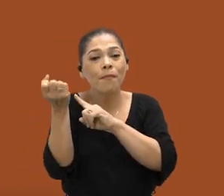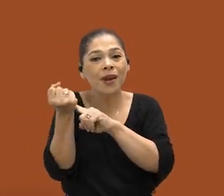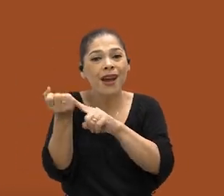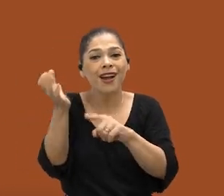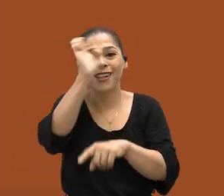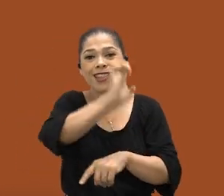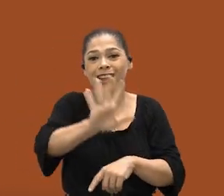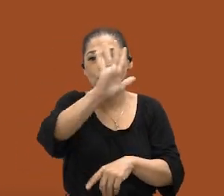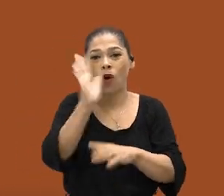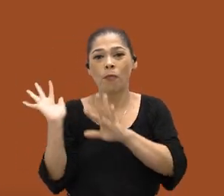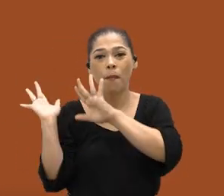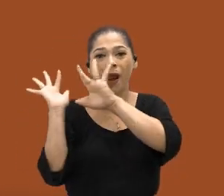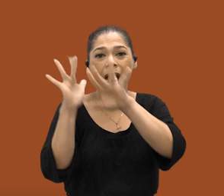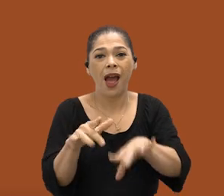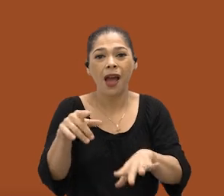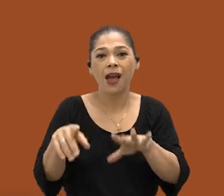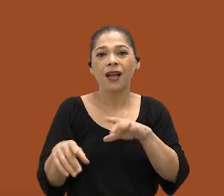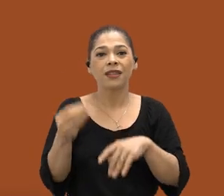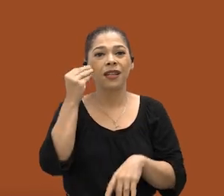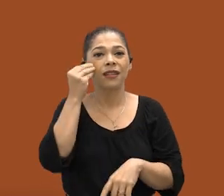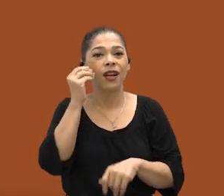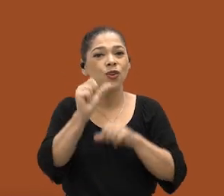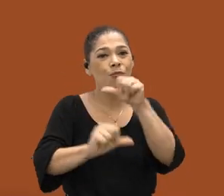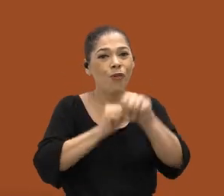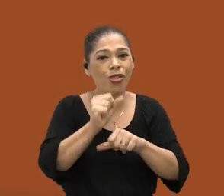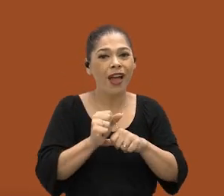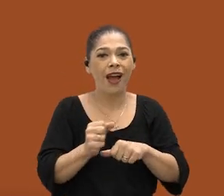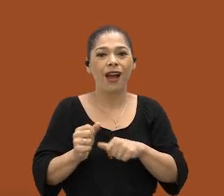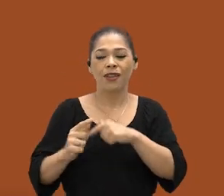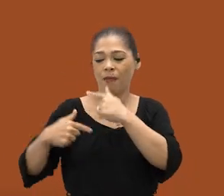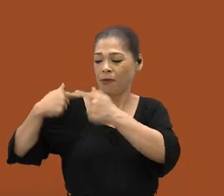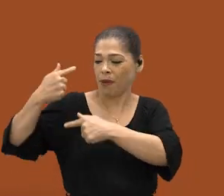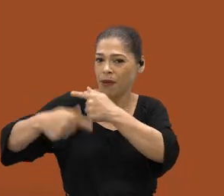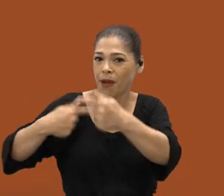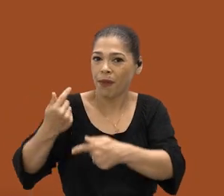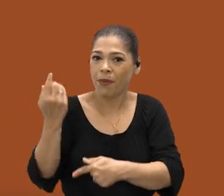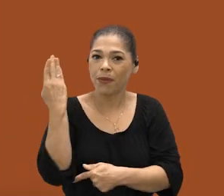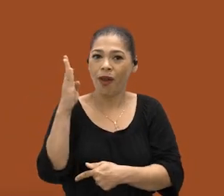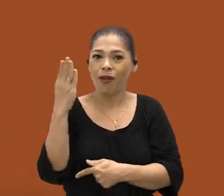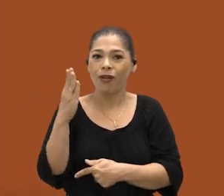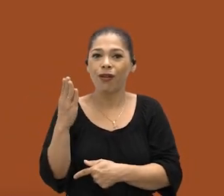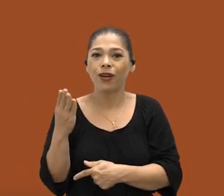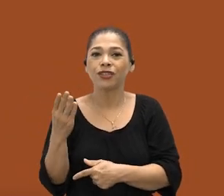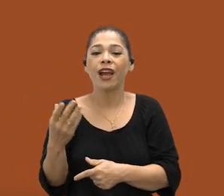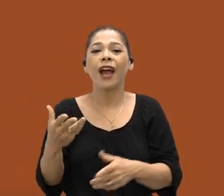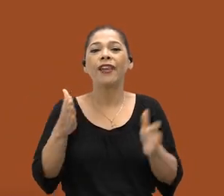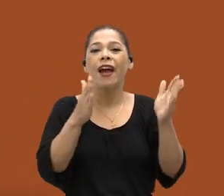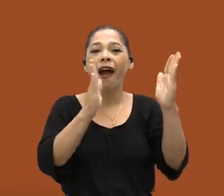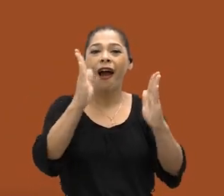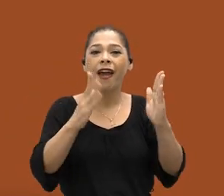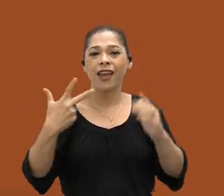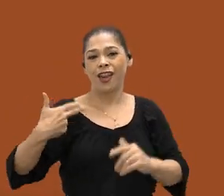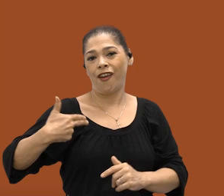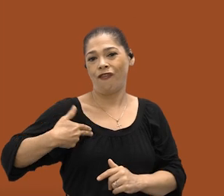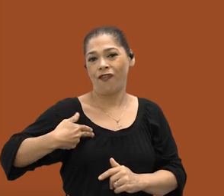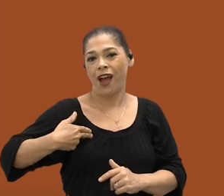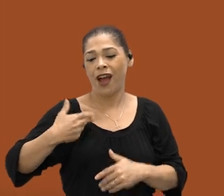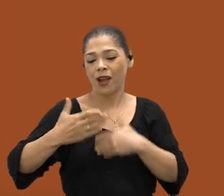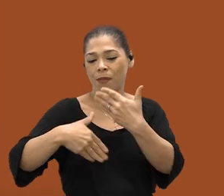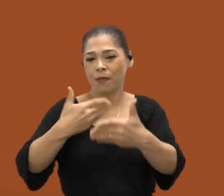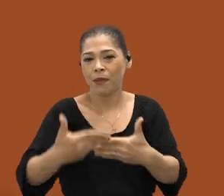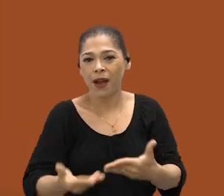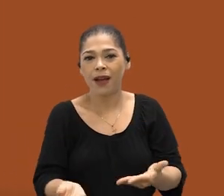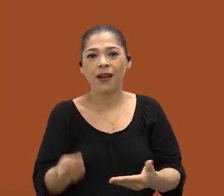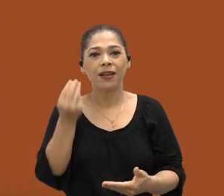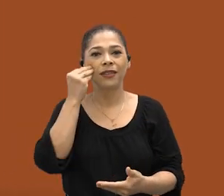se nós tivemos essa tentativa de branqueamento biológico quando a gente passa esse período da primeira república e adentra era Vargas e vai um pouco mais para frente